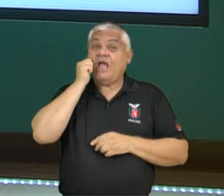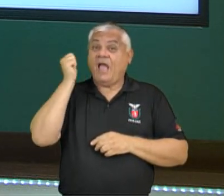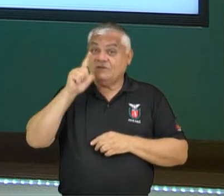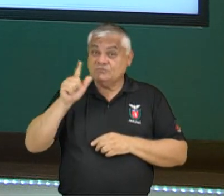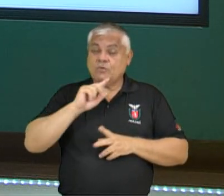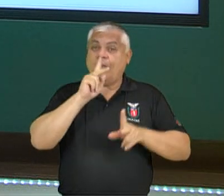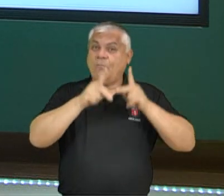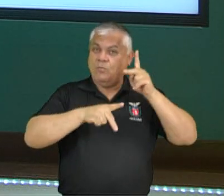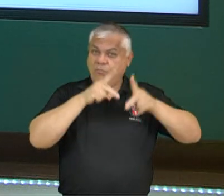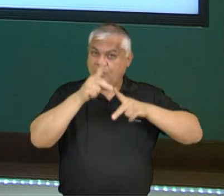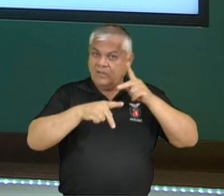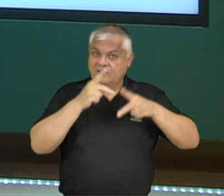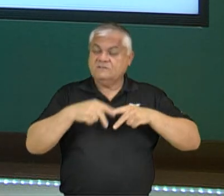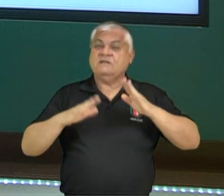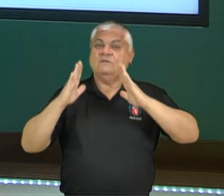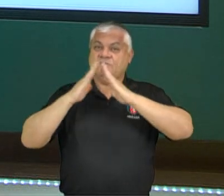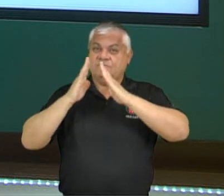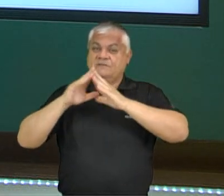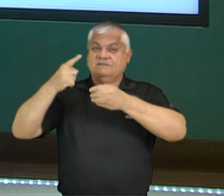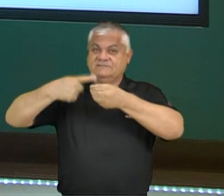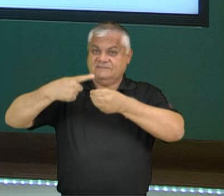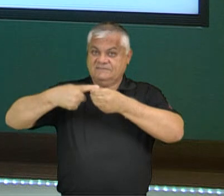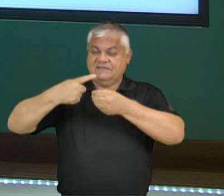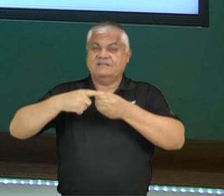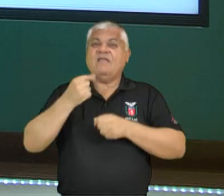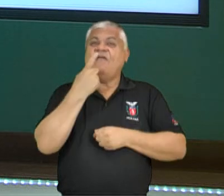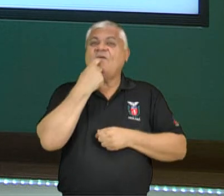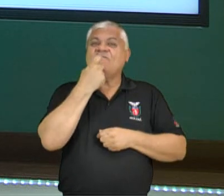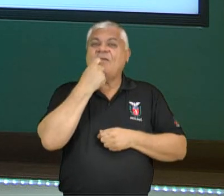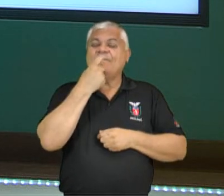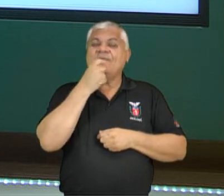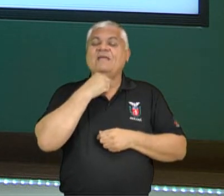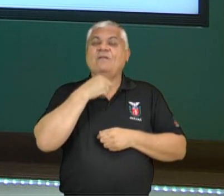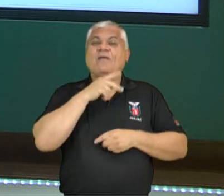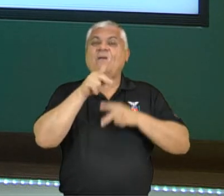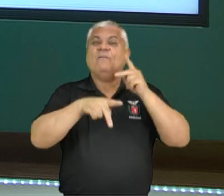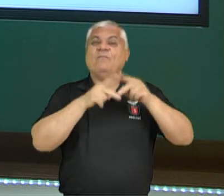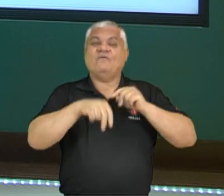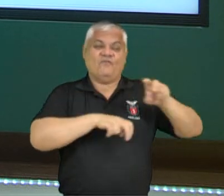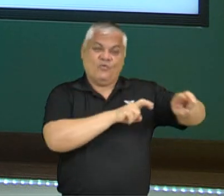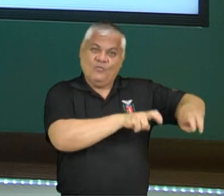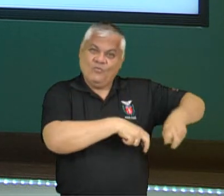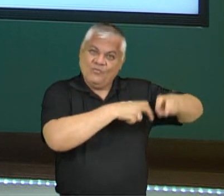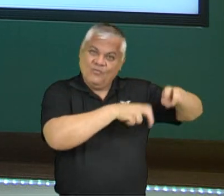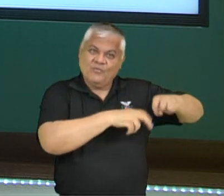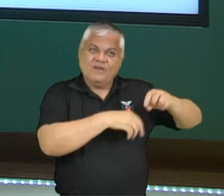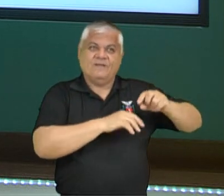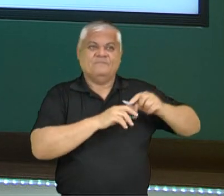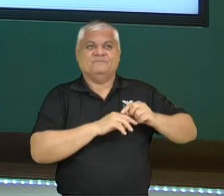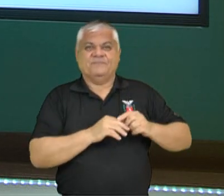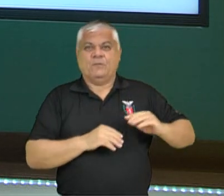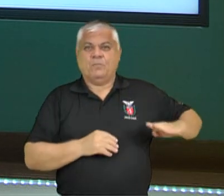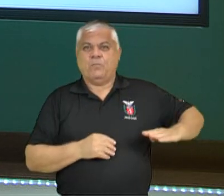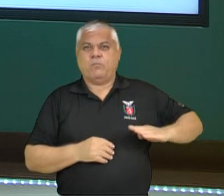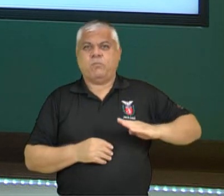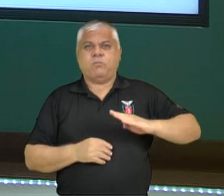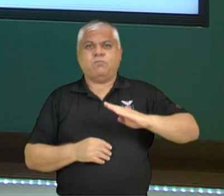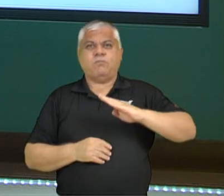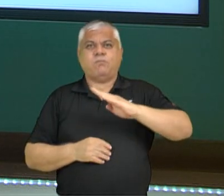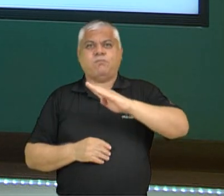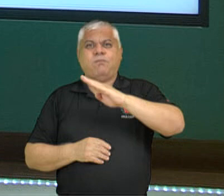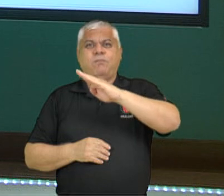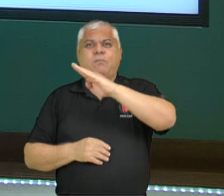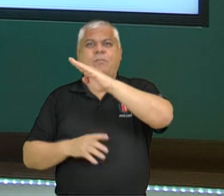população urbana e em vermelho a população rural. O que a gente entende no gráfico, né? O aumento dessa população